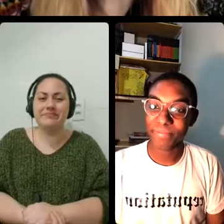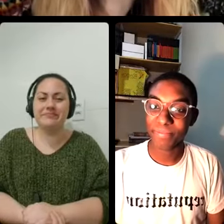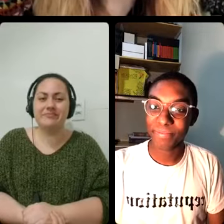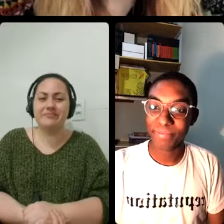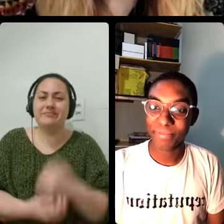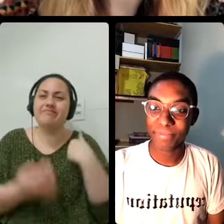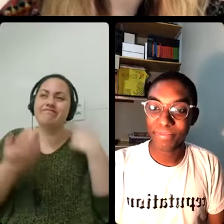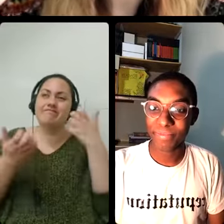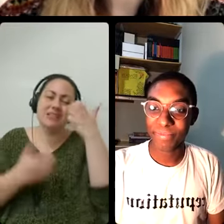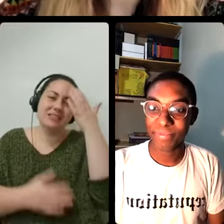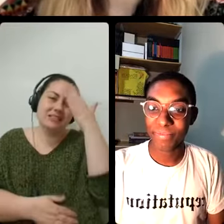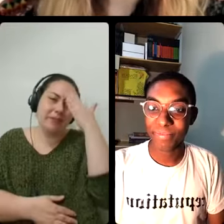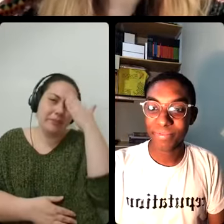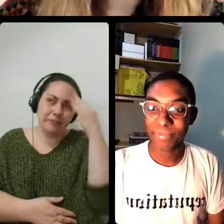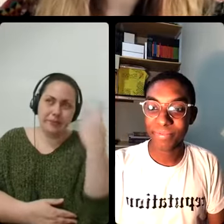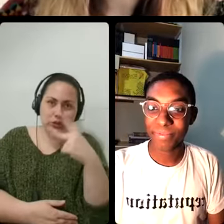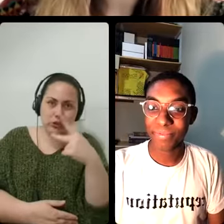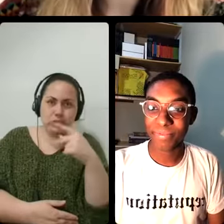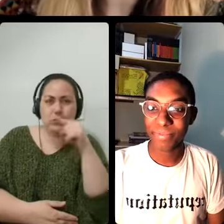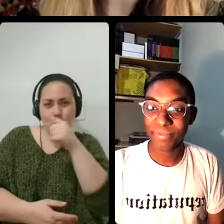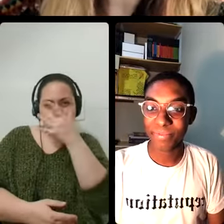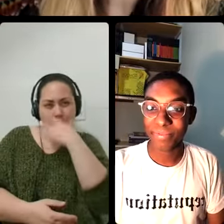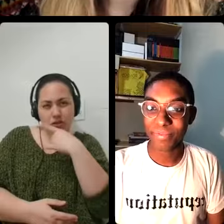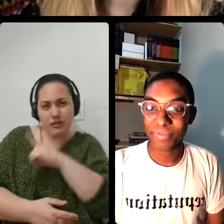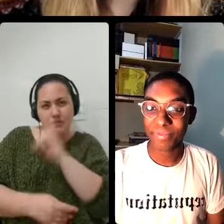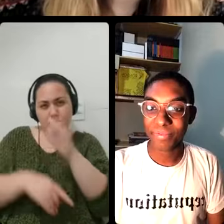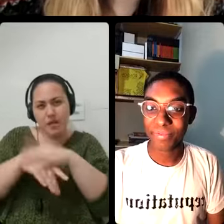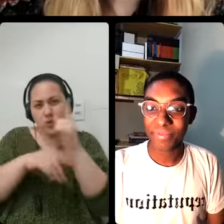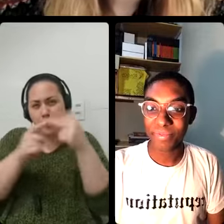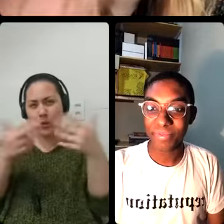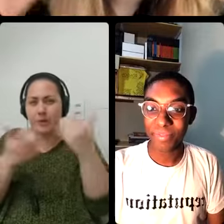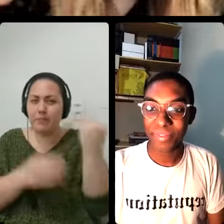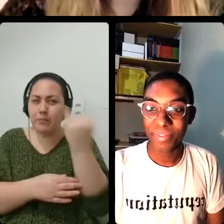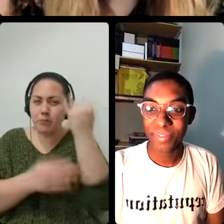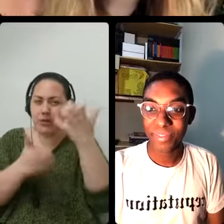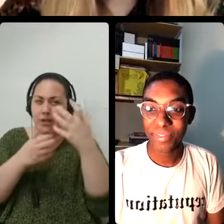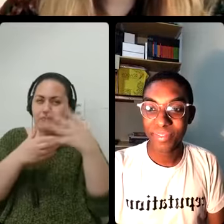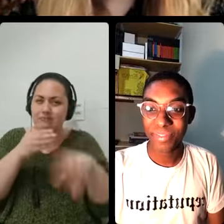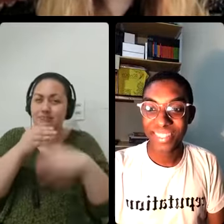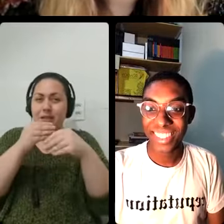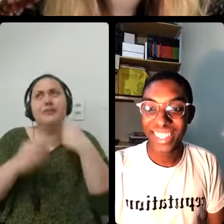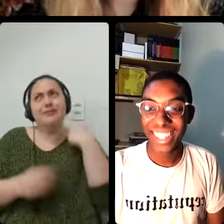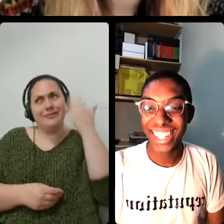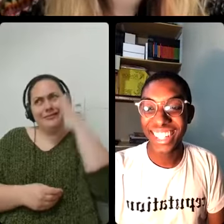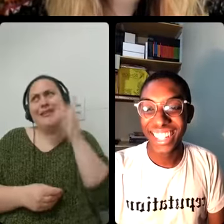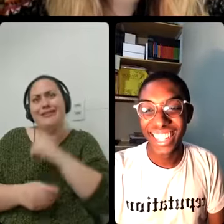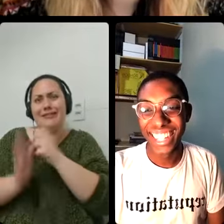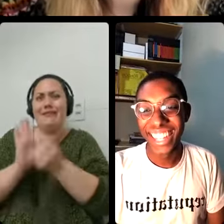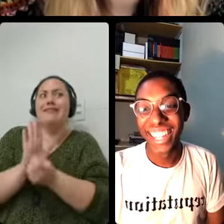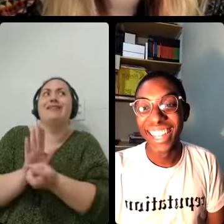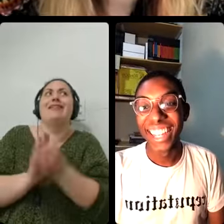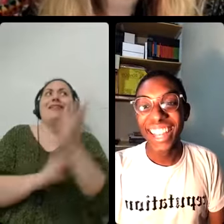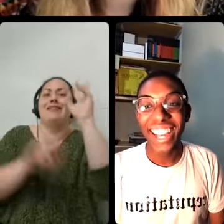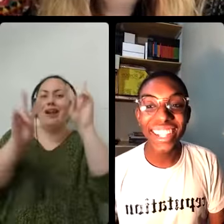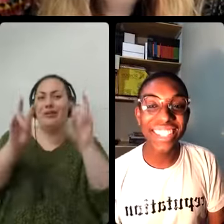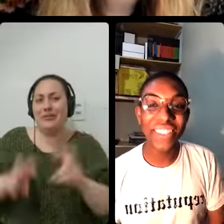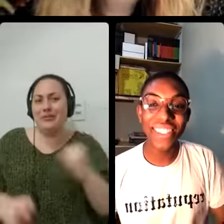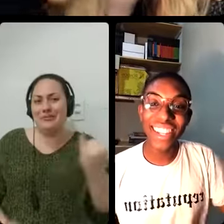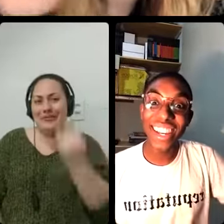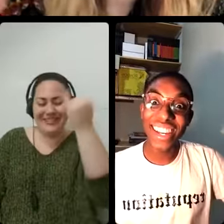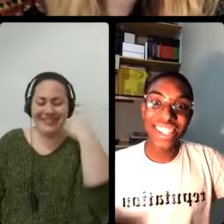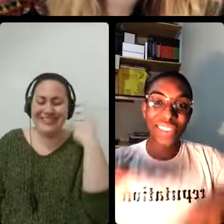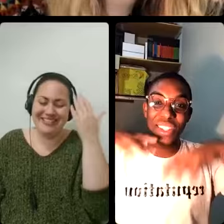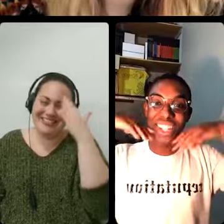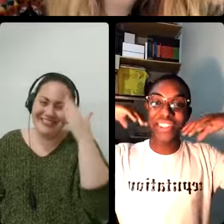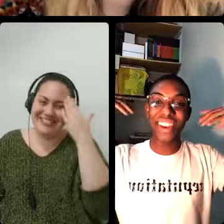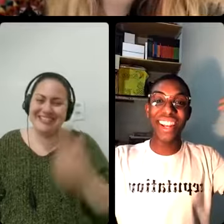se tu considera que tem mais alguma coisa importante para poder trazer. Imagino que tenha mais várias, né? Mas é assim, sempre,